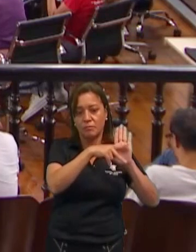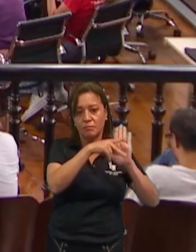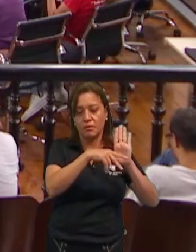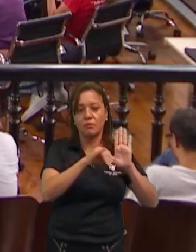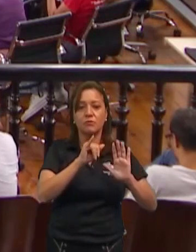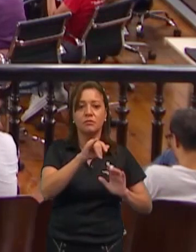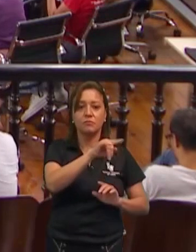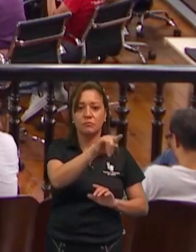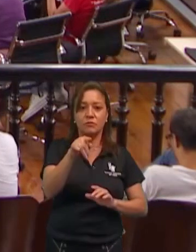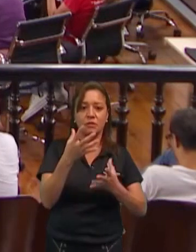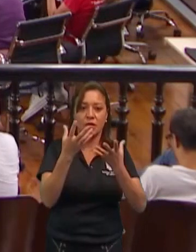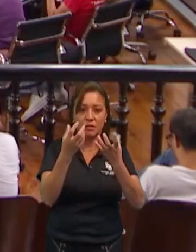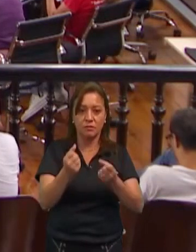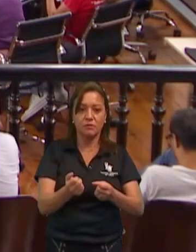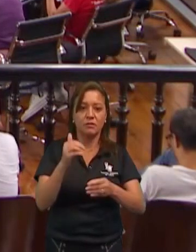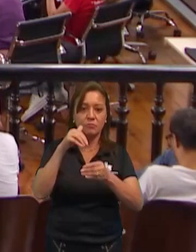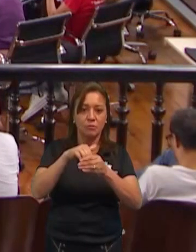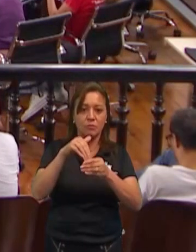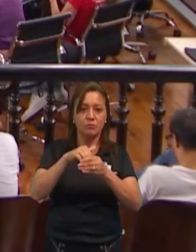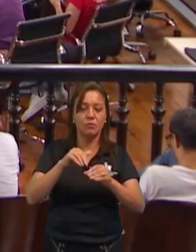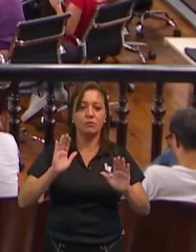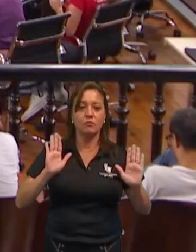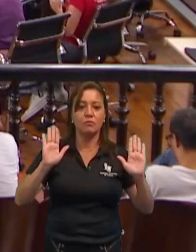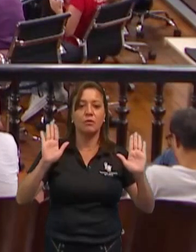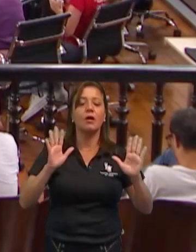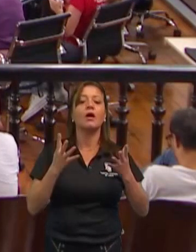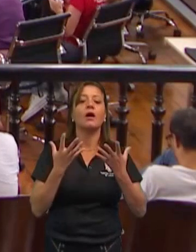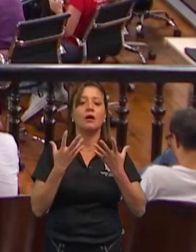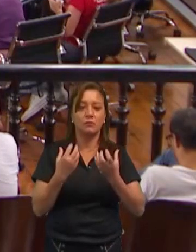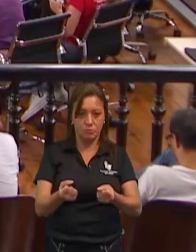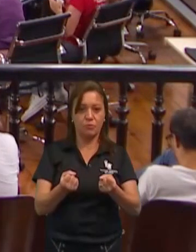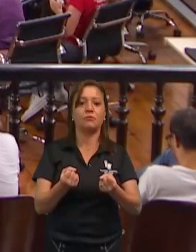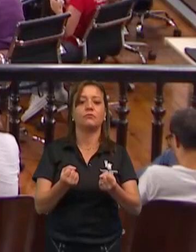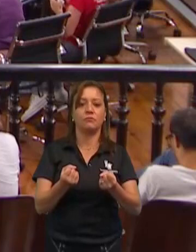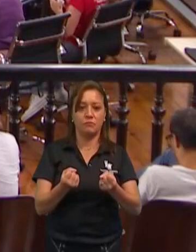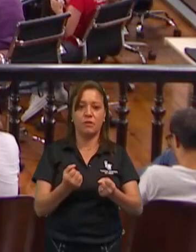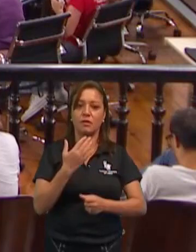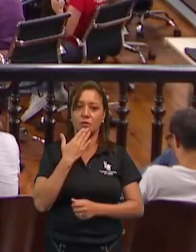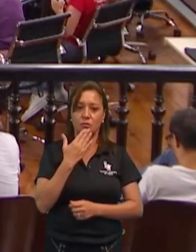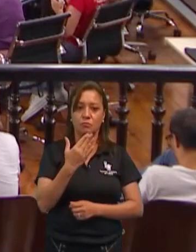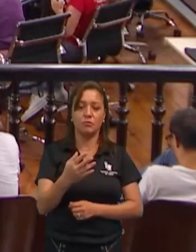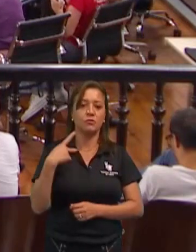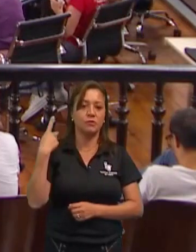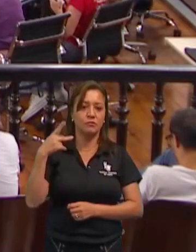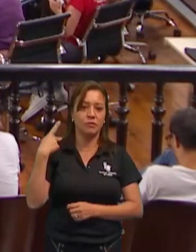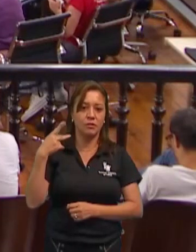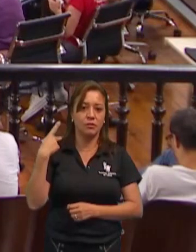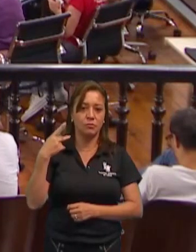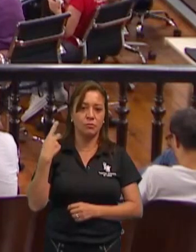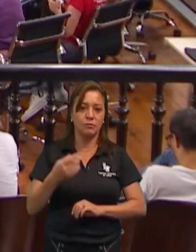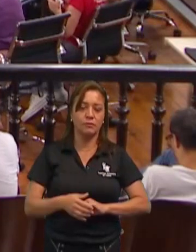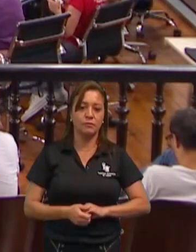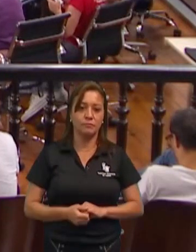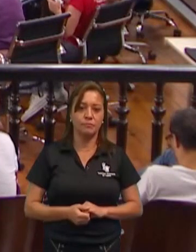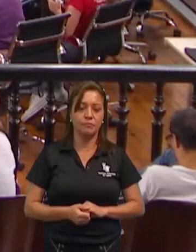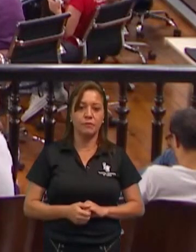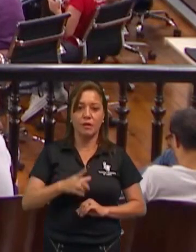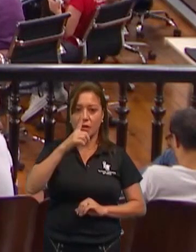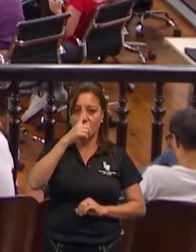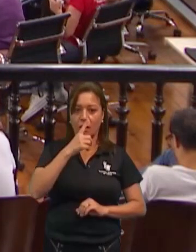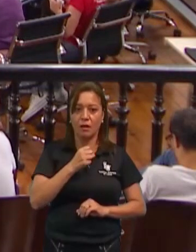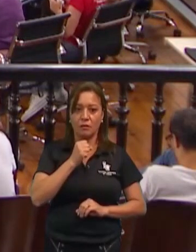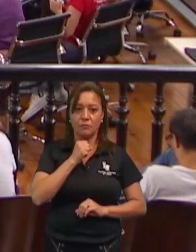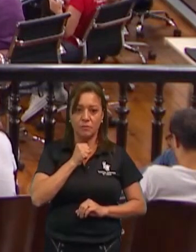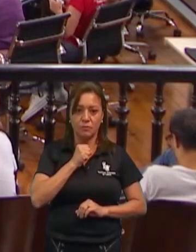permaneçam como estão. Aprovado o pedido da vereadora. Se estiver em condições, assim o faremos. Vereadora Laís ferrou a